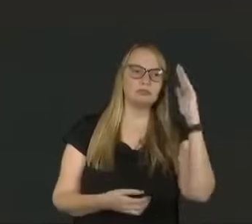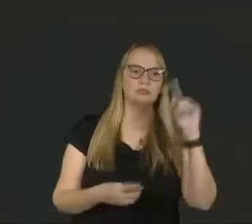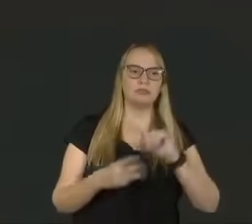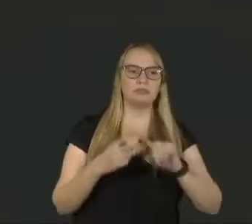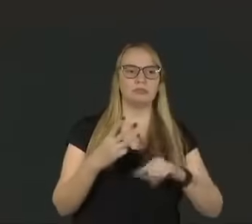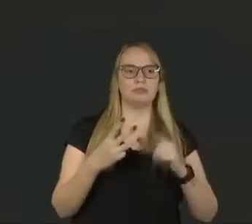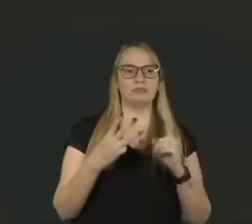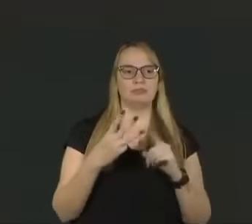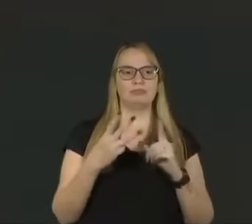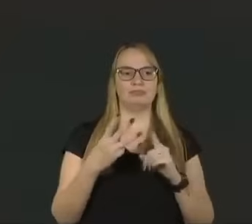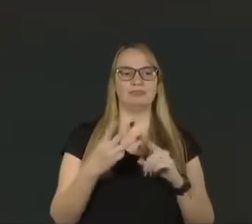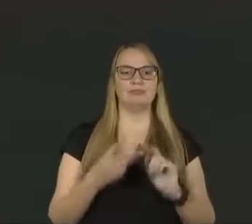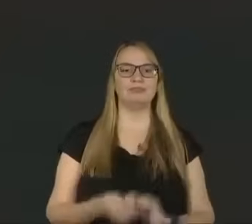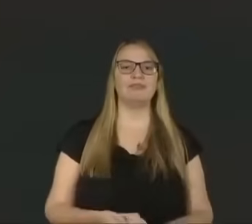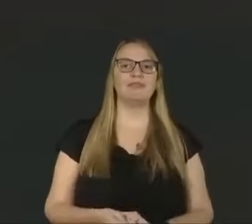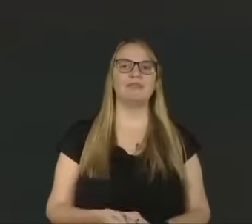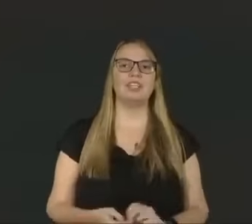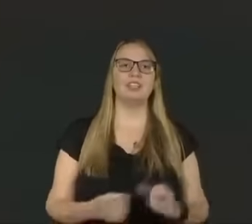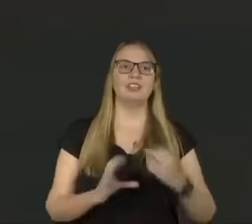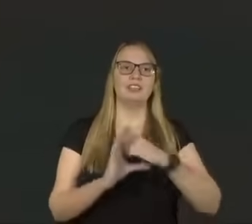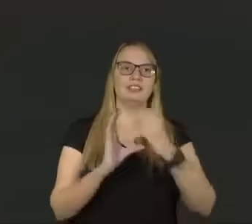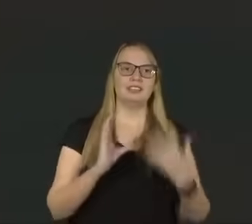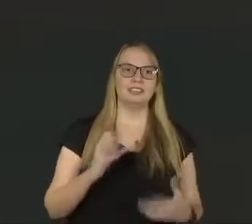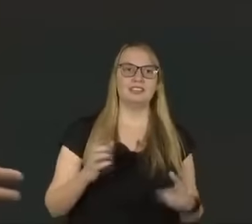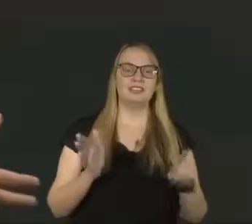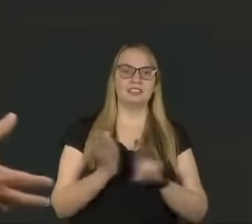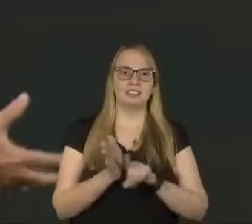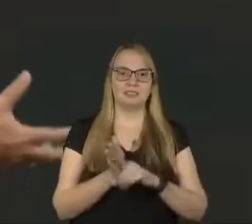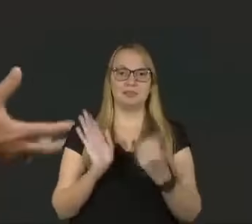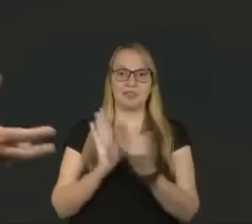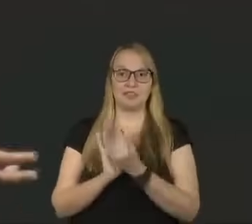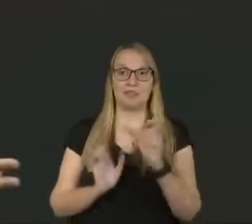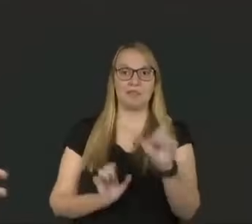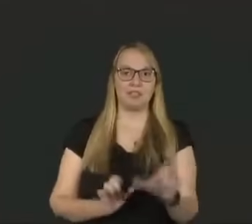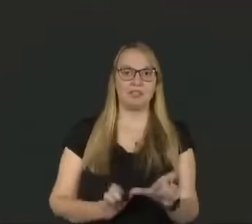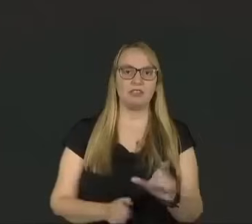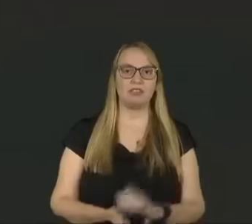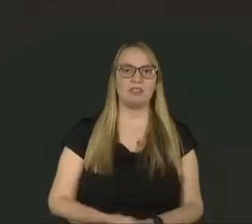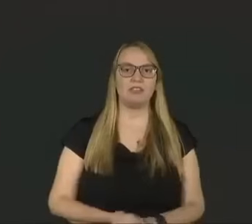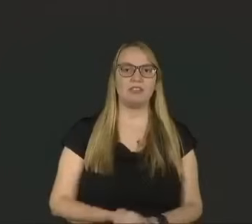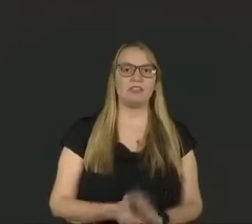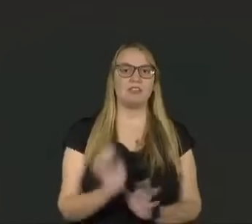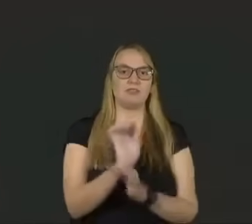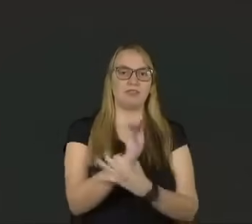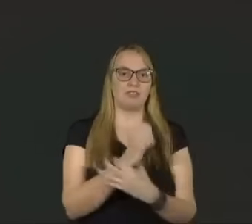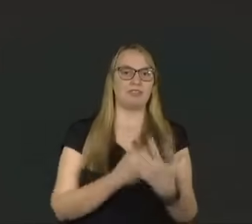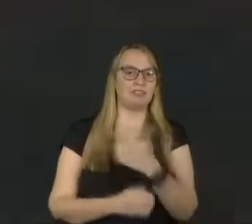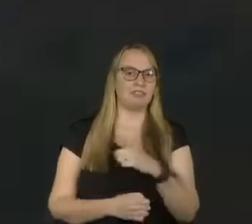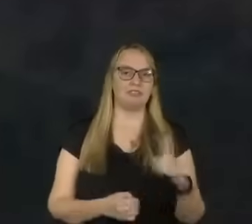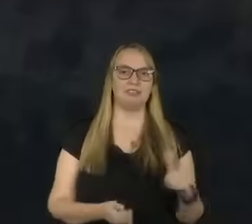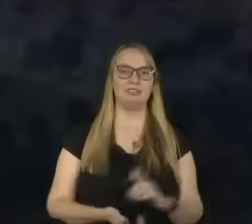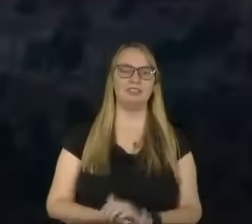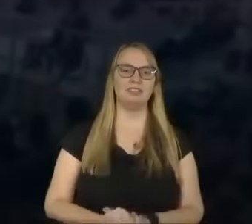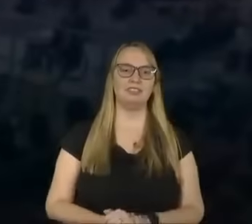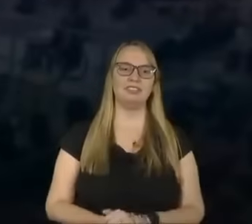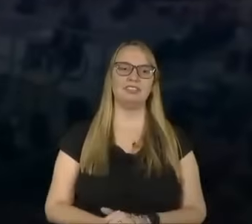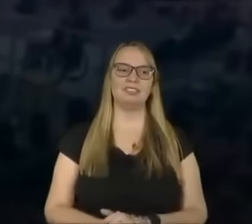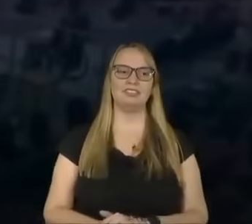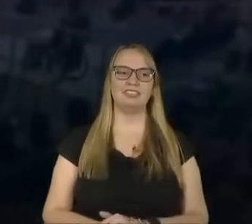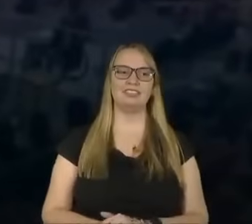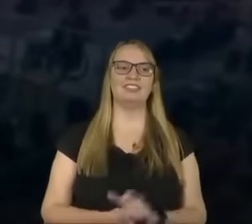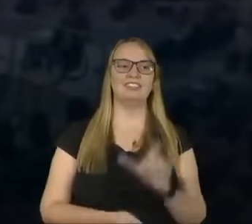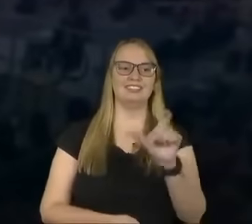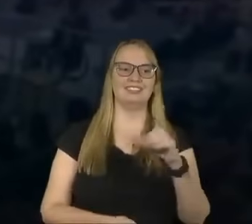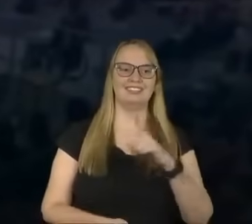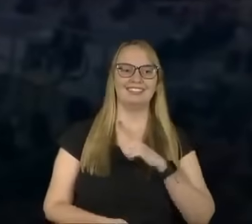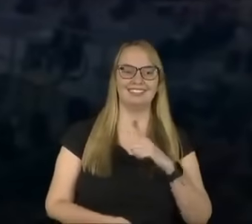terceiro terceira característica negativa para marcar uma pessoa pessoas inseguras essas pessoas têm